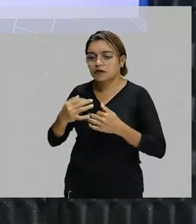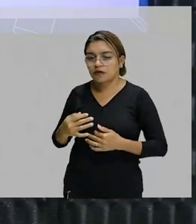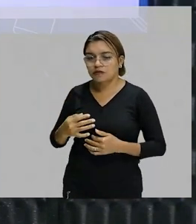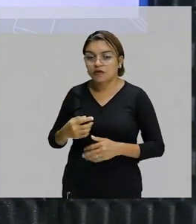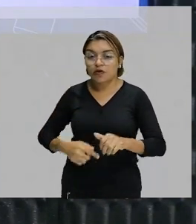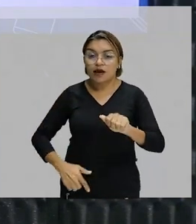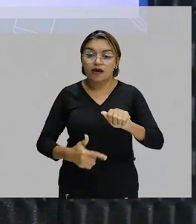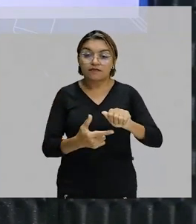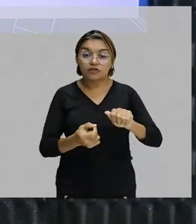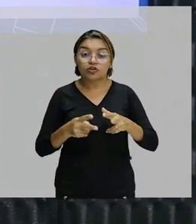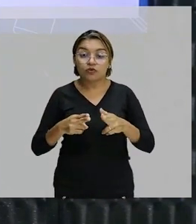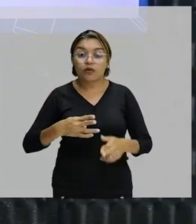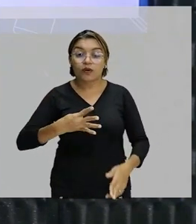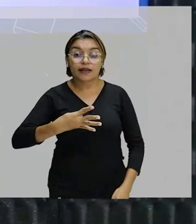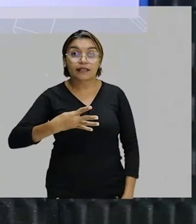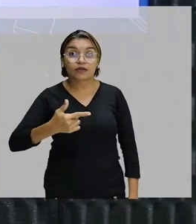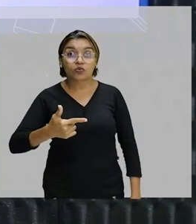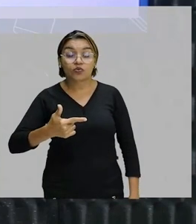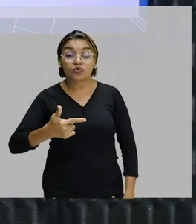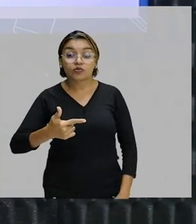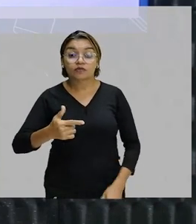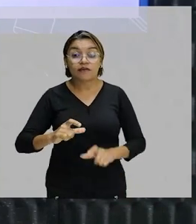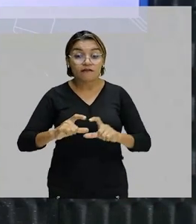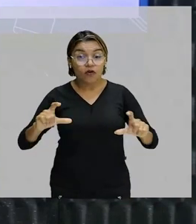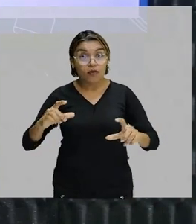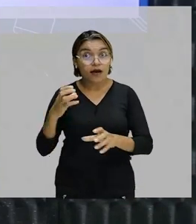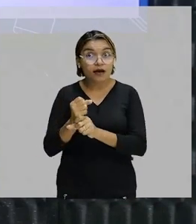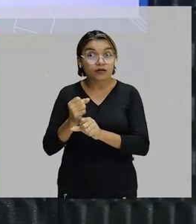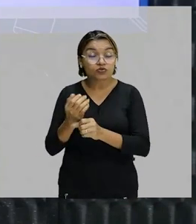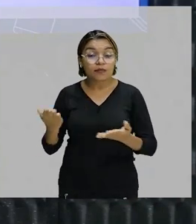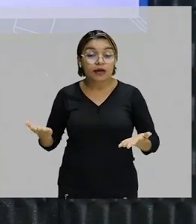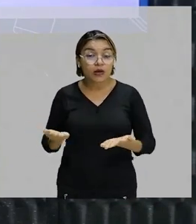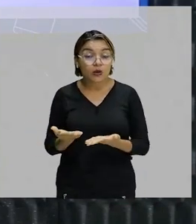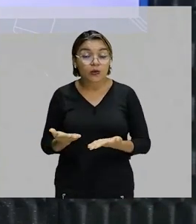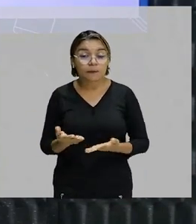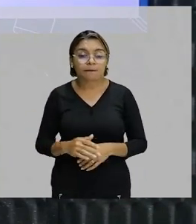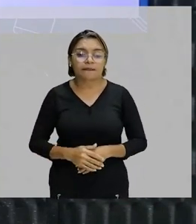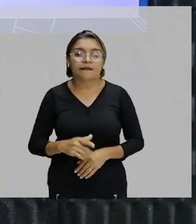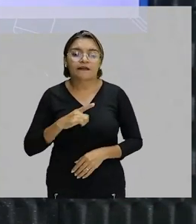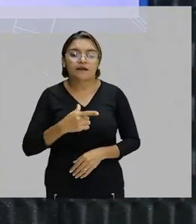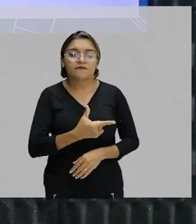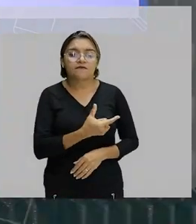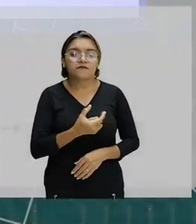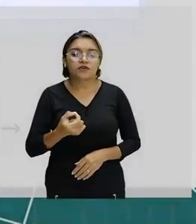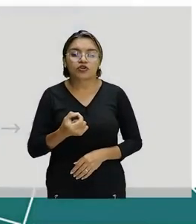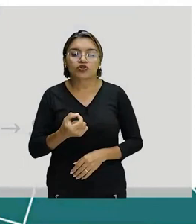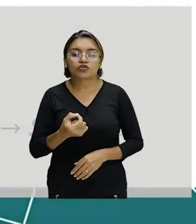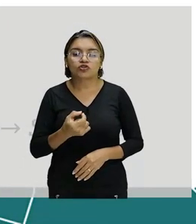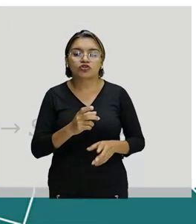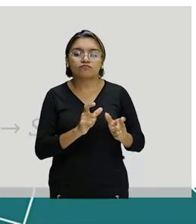42 feito isso já vamos agora pra fórmula da soma tá então a soma dos 20 termos é dada por